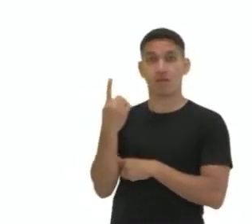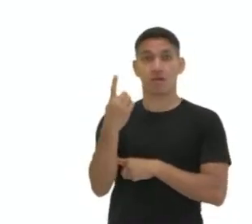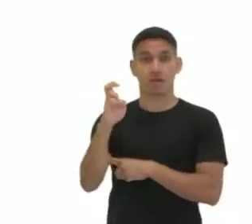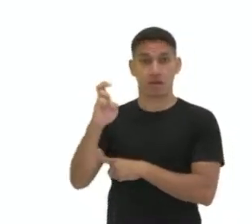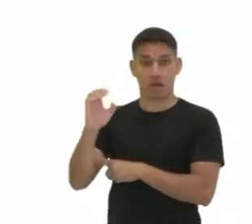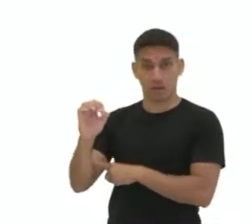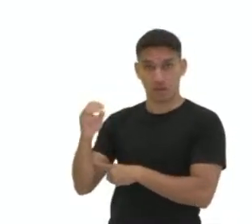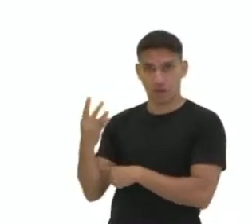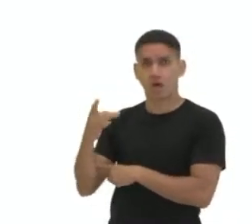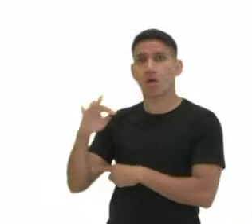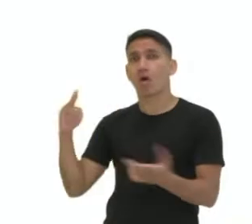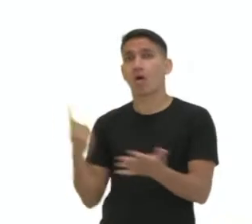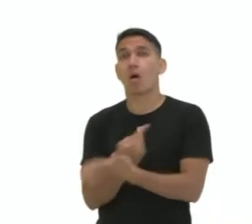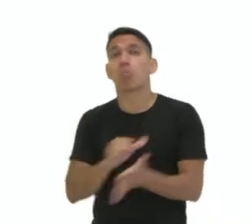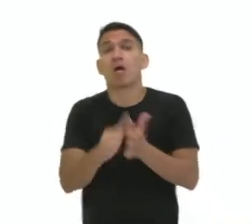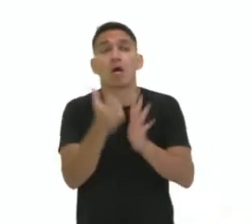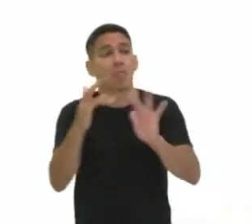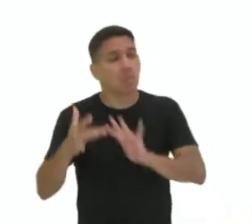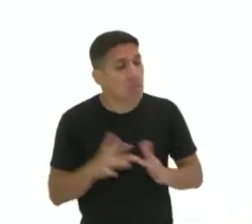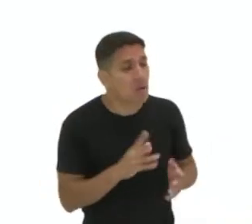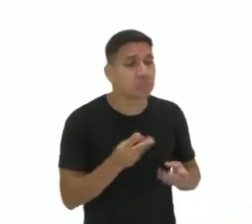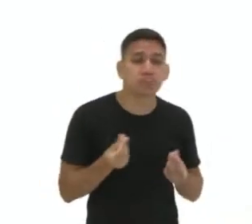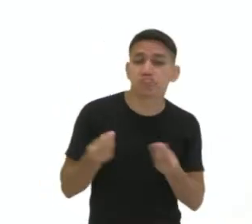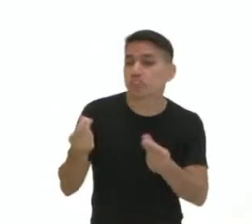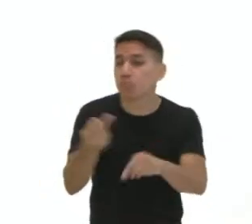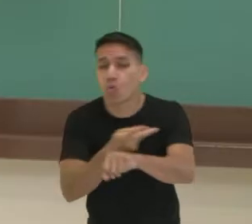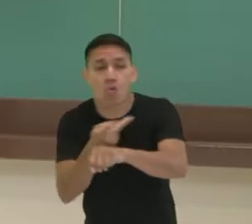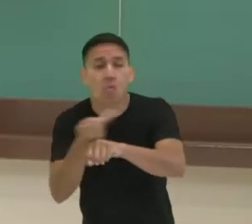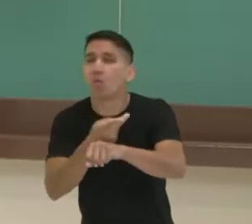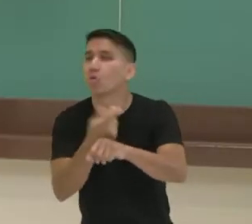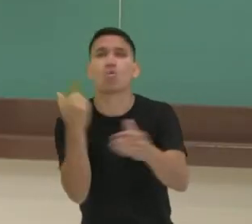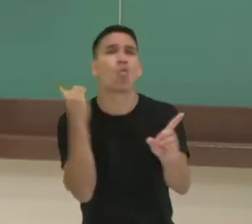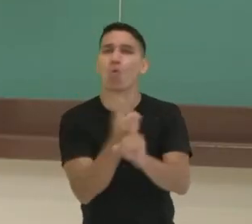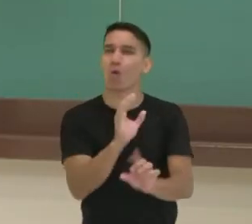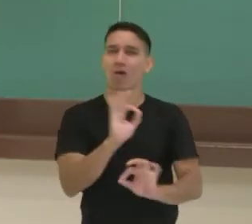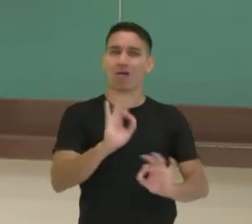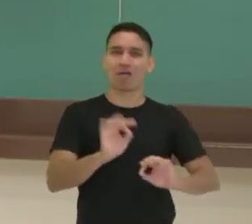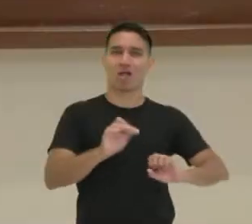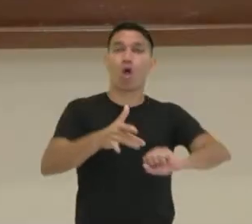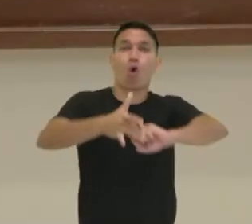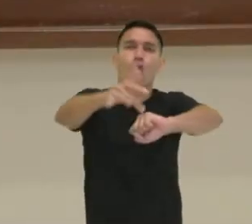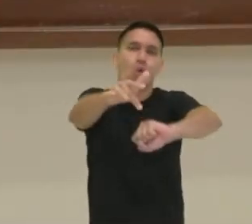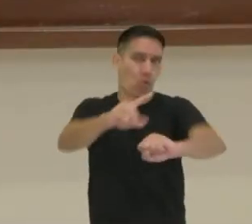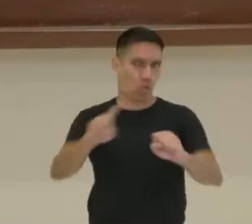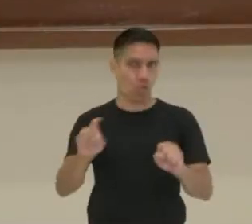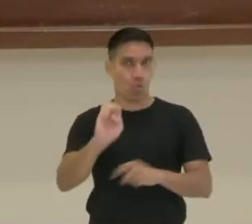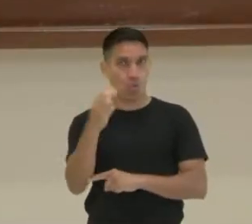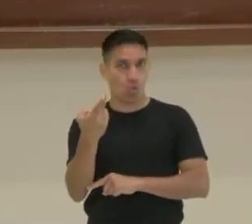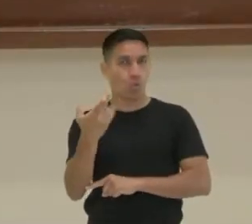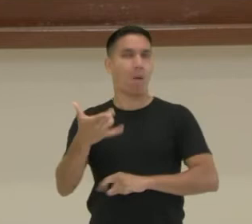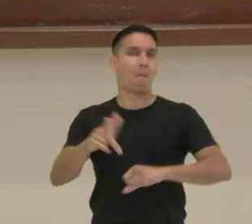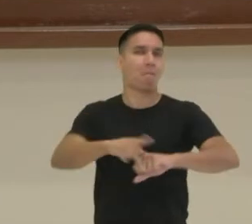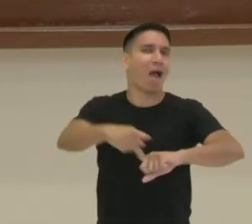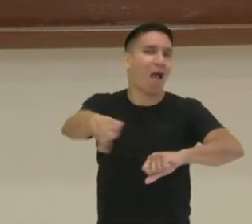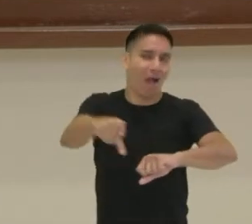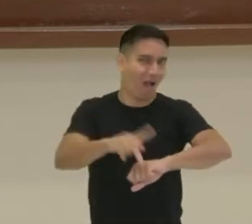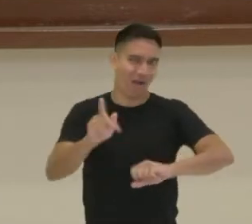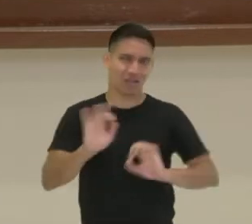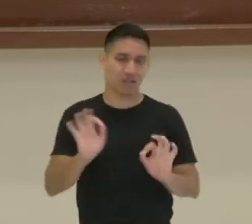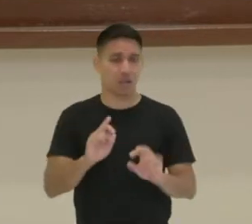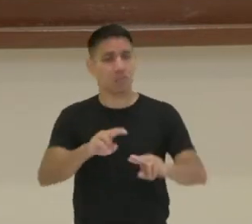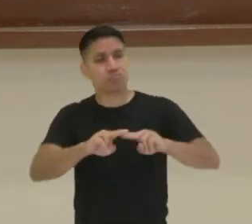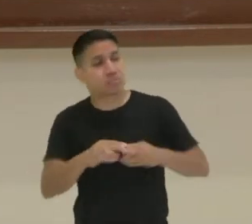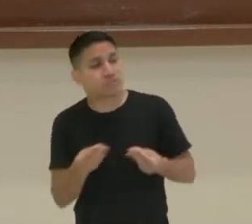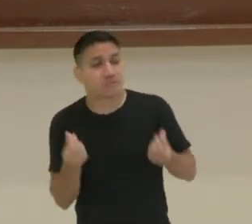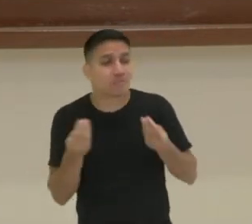os portugueses não acharam nem ouro nem prata e nem especiarias, tá? E por isso, então, eles tinham que encontrar uma outra forma.